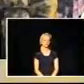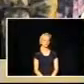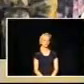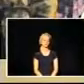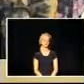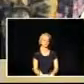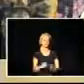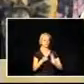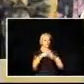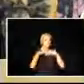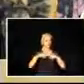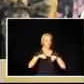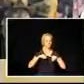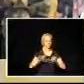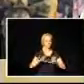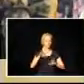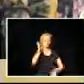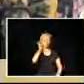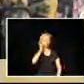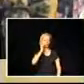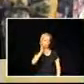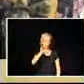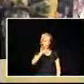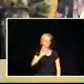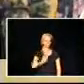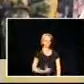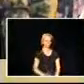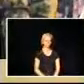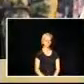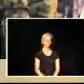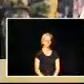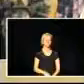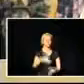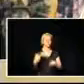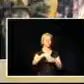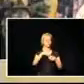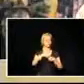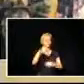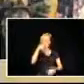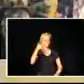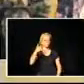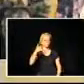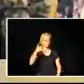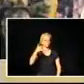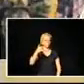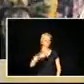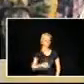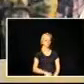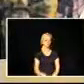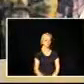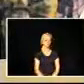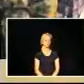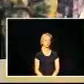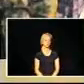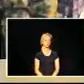entra em vigor na data de sua publicação. Em votação, aprovado. Projeto de lei